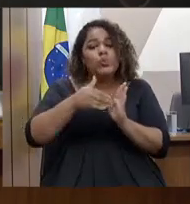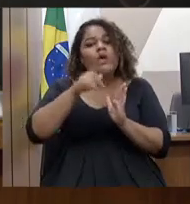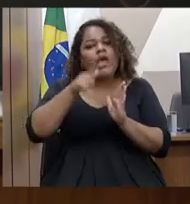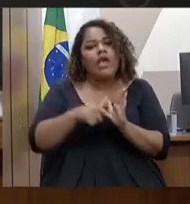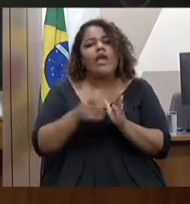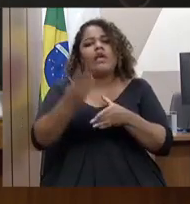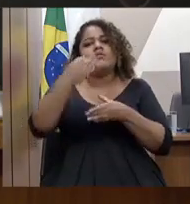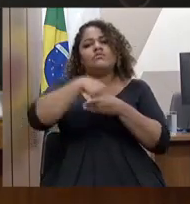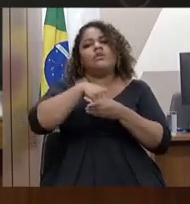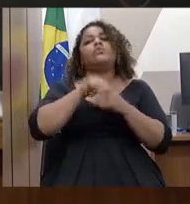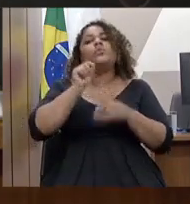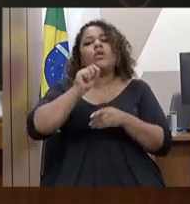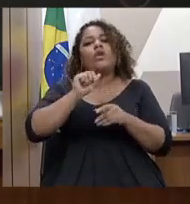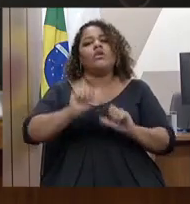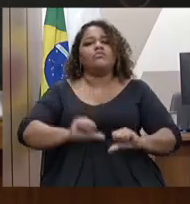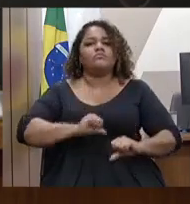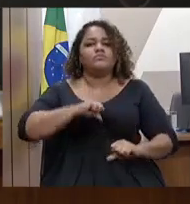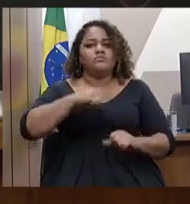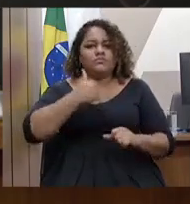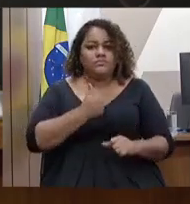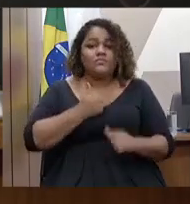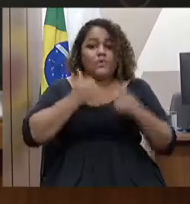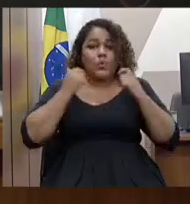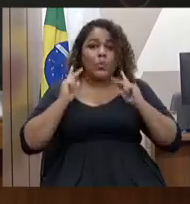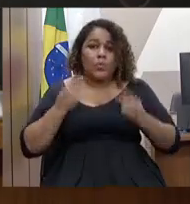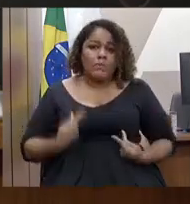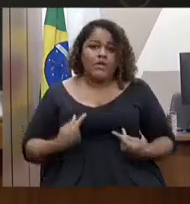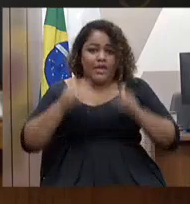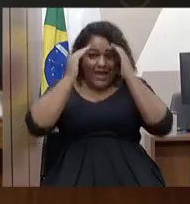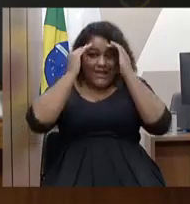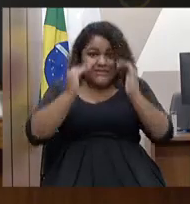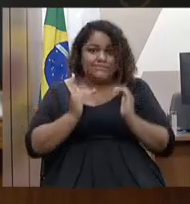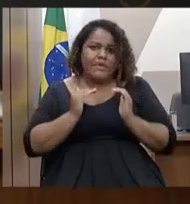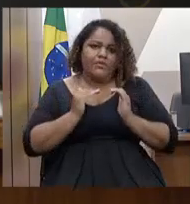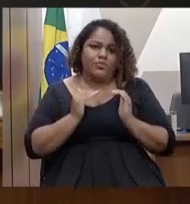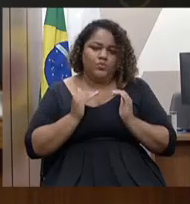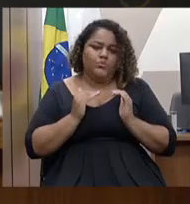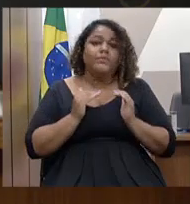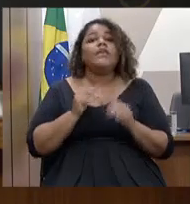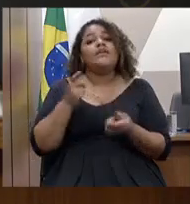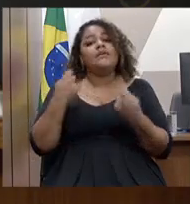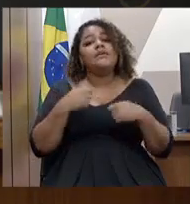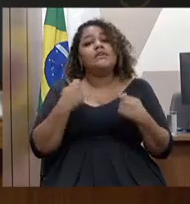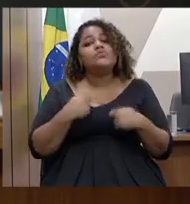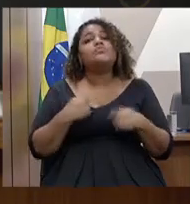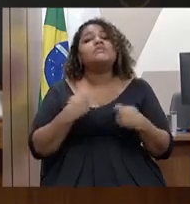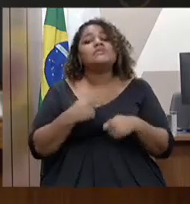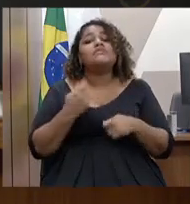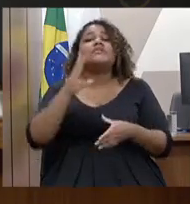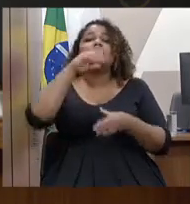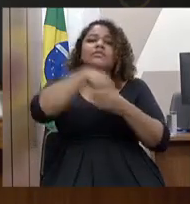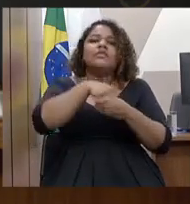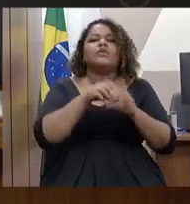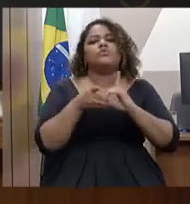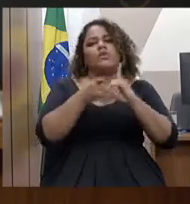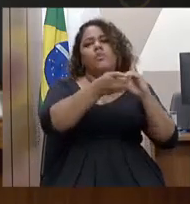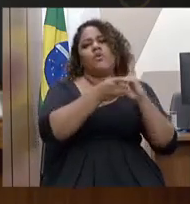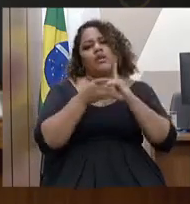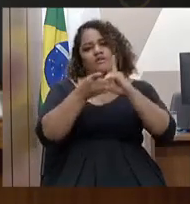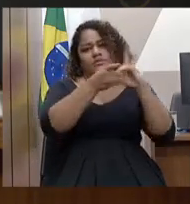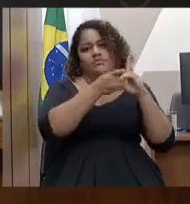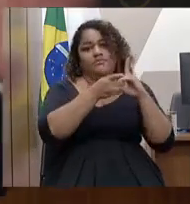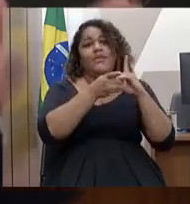democracia infelizmente ainda que sobre a ética em 1900 da Constituição de 88 a gente viu nesses últimos anos isso não foi